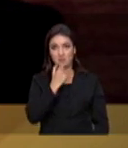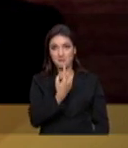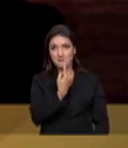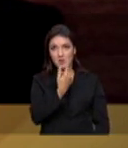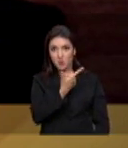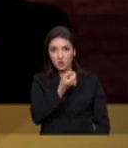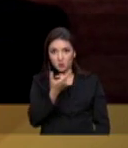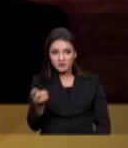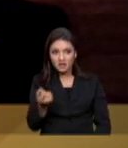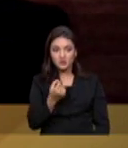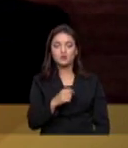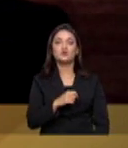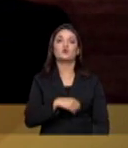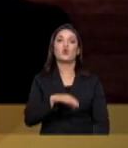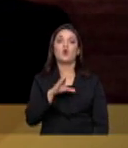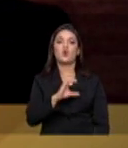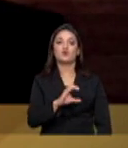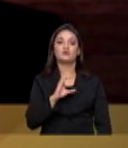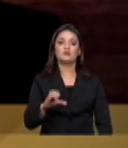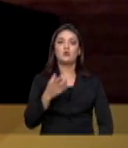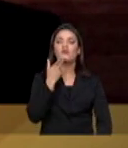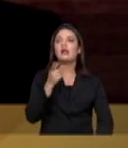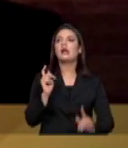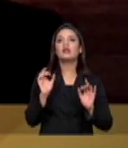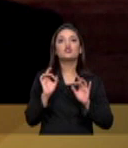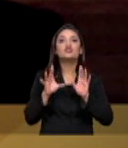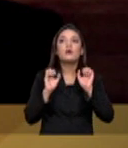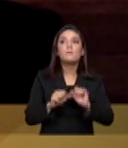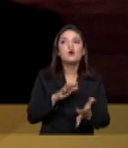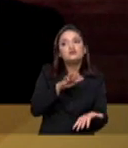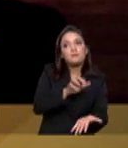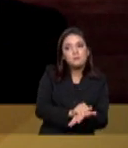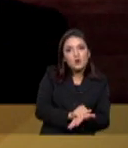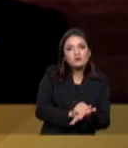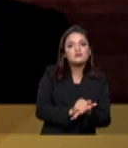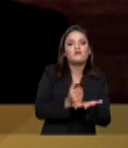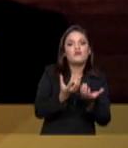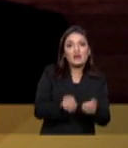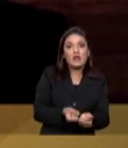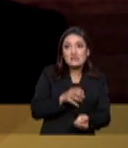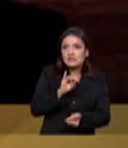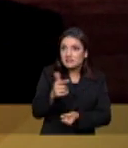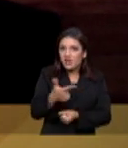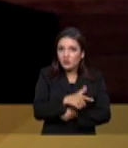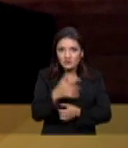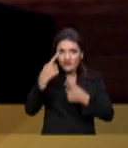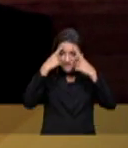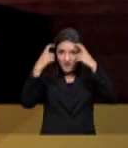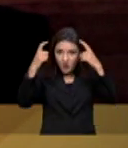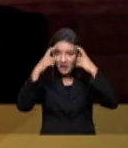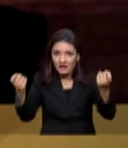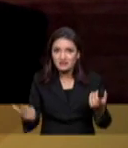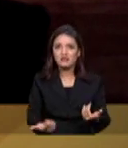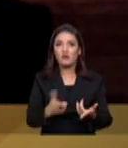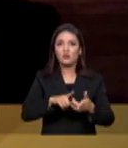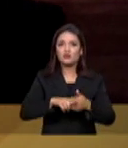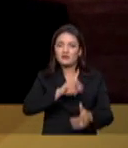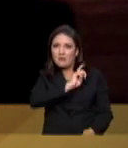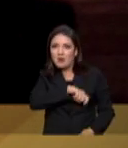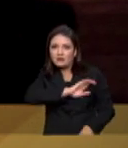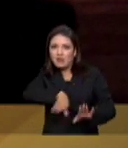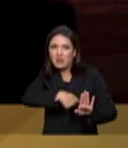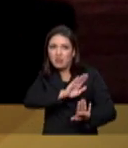e somente justa a posse que não for violenta Cristina o placar